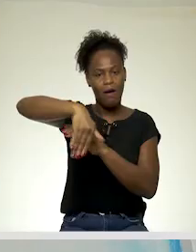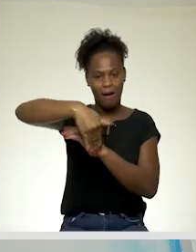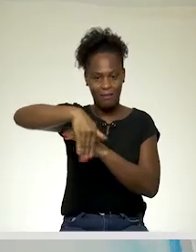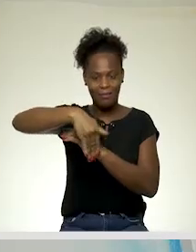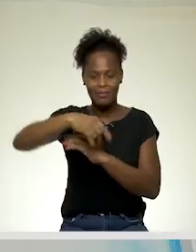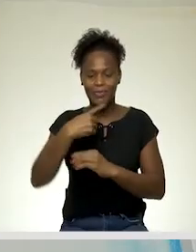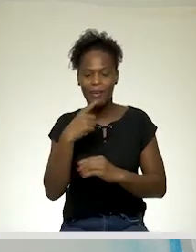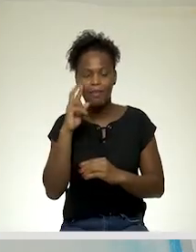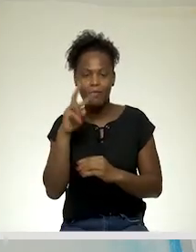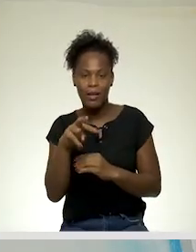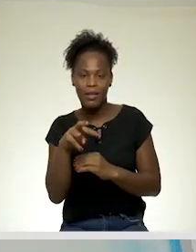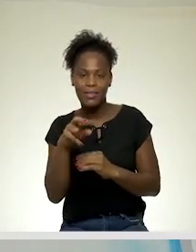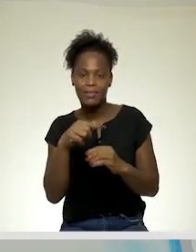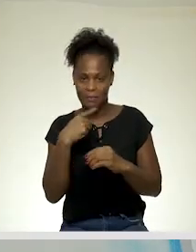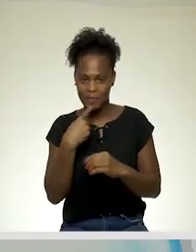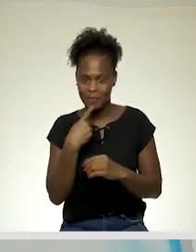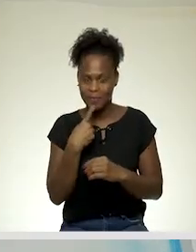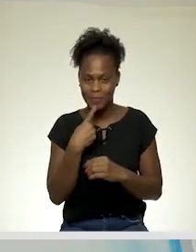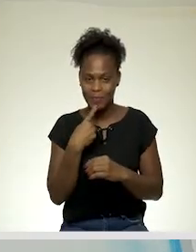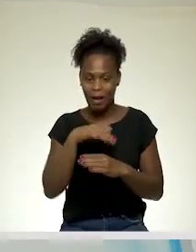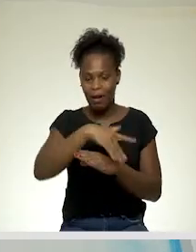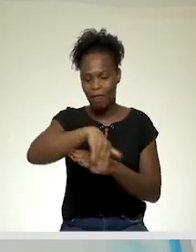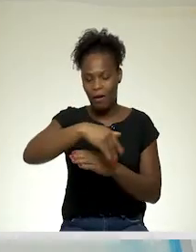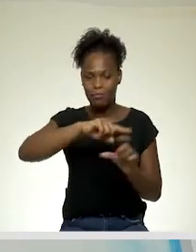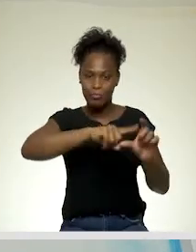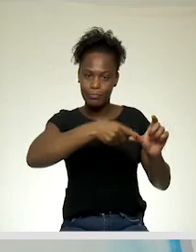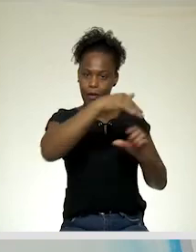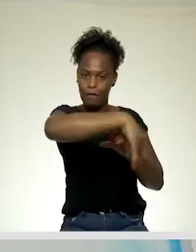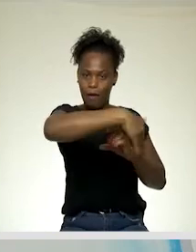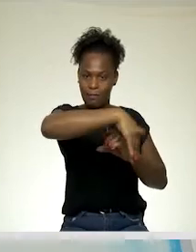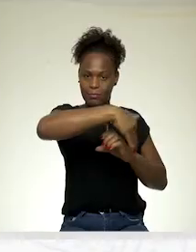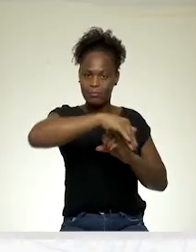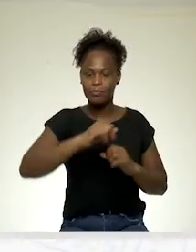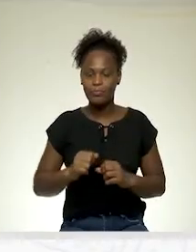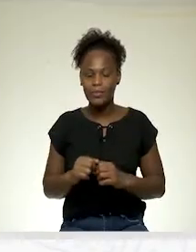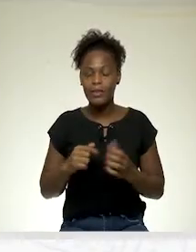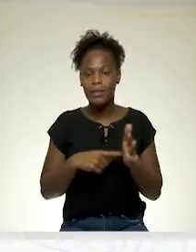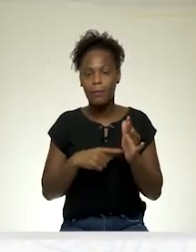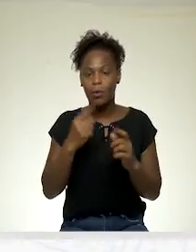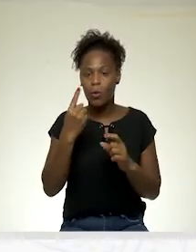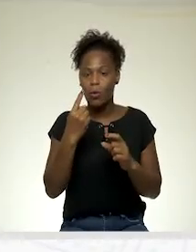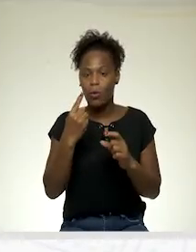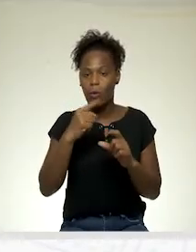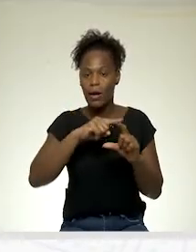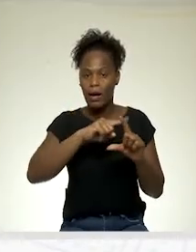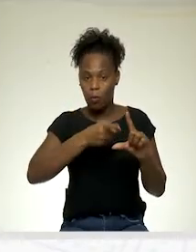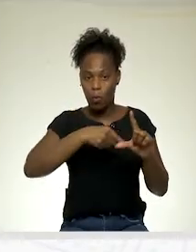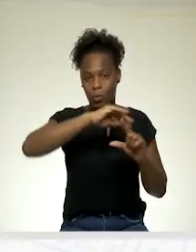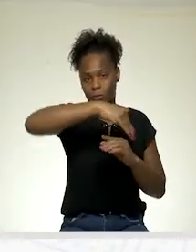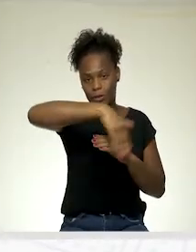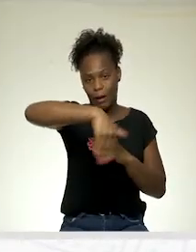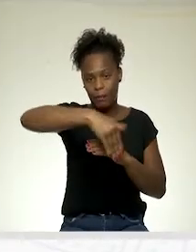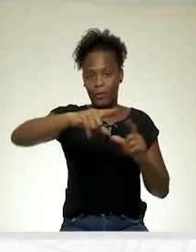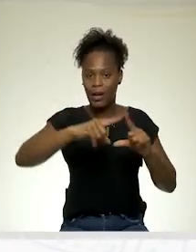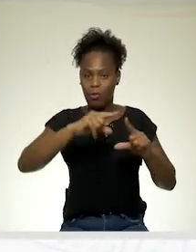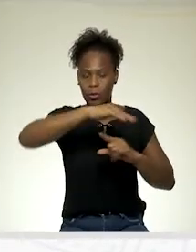seja, ângulos que ficam fora da região interna. Um ângulo externo de um triângulo